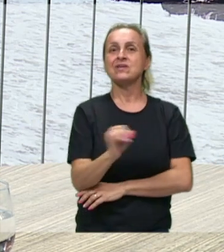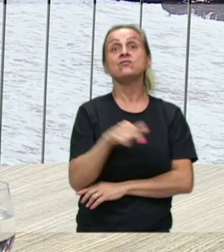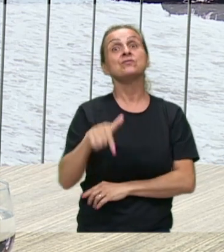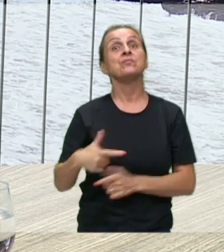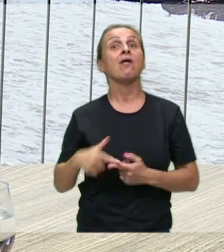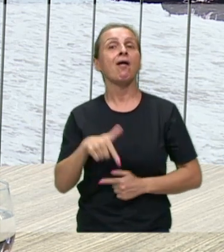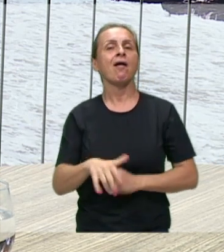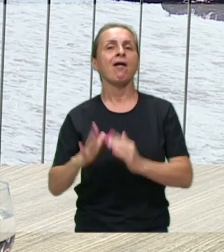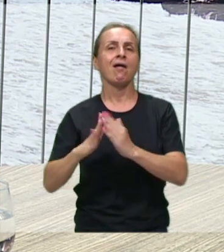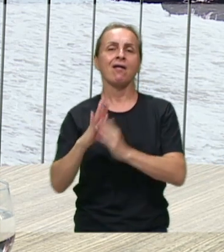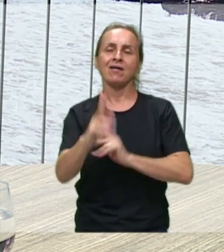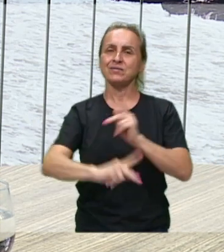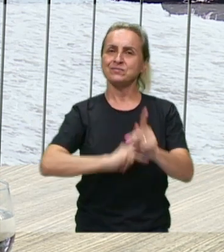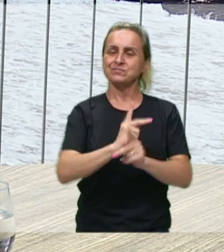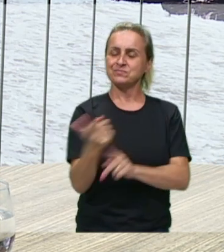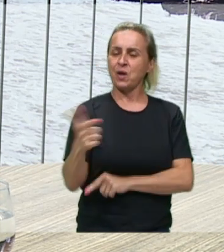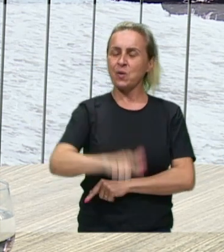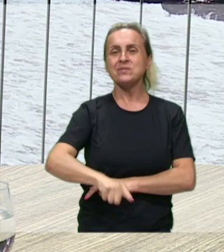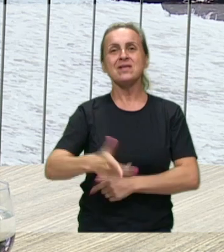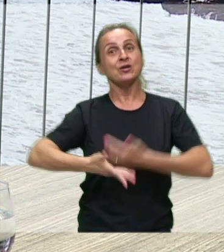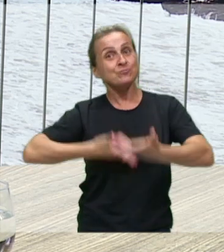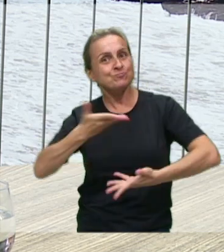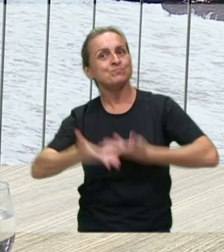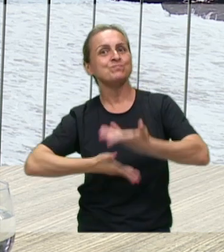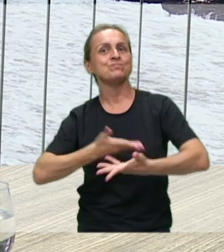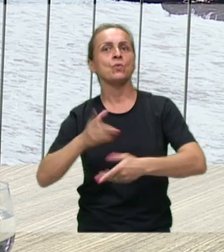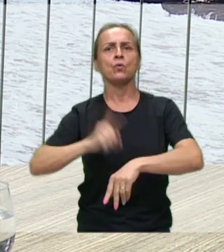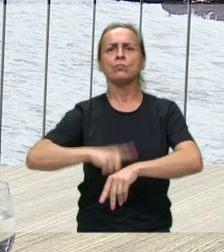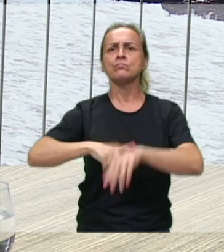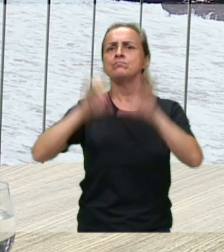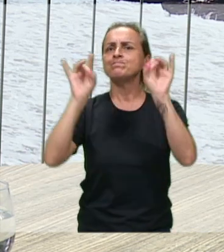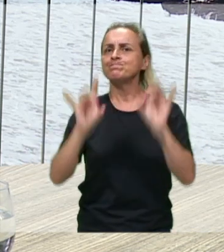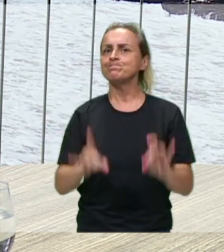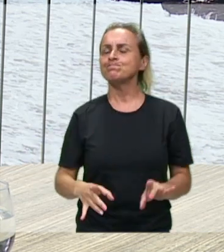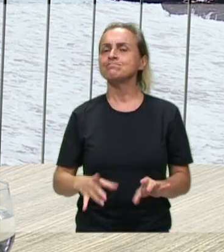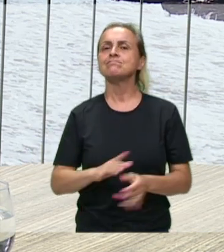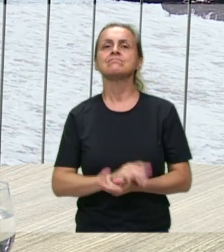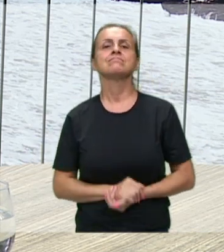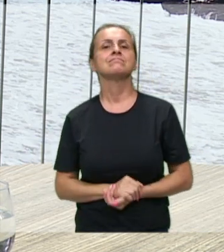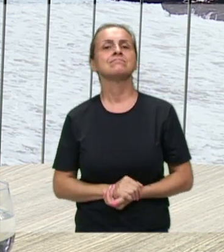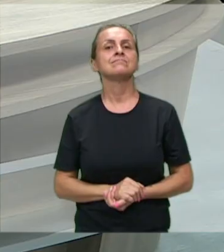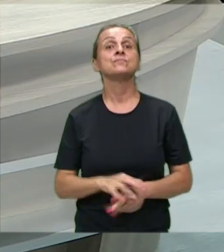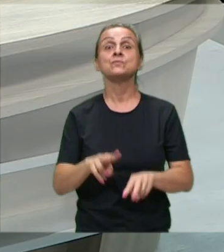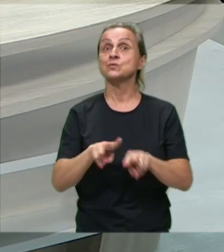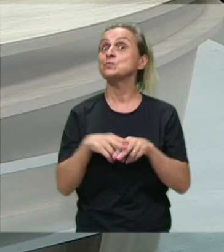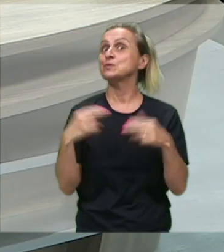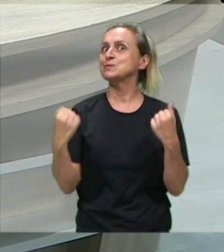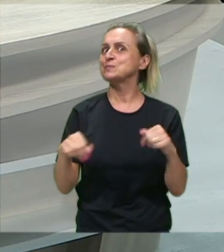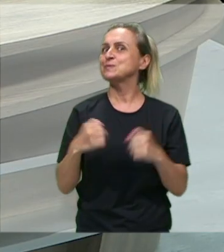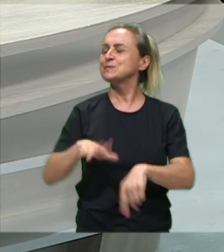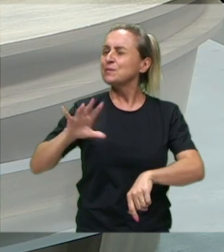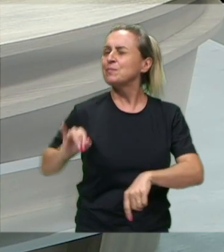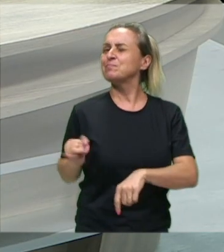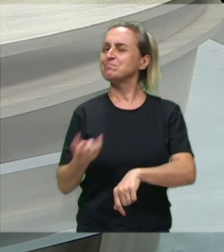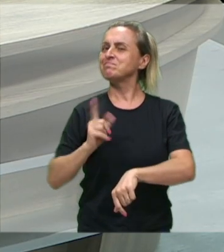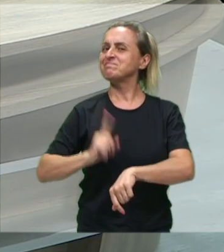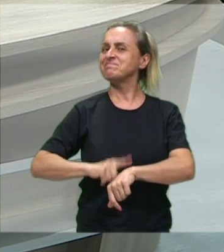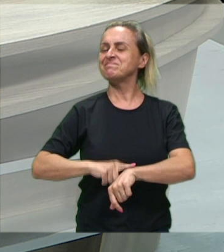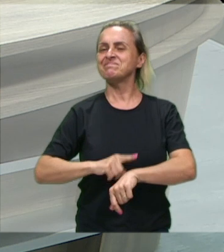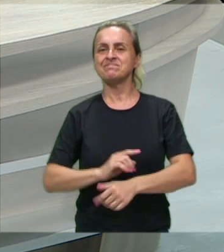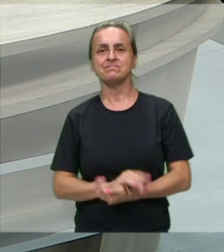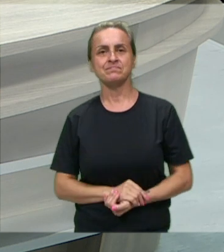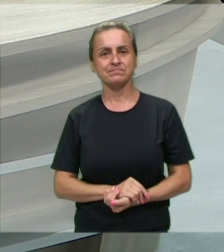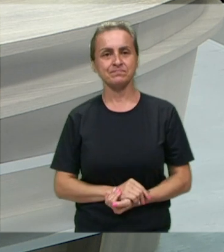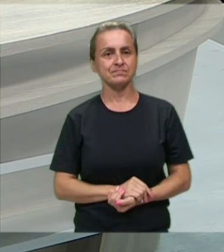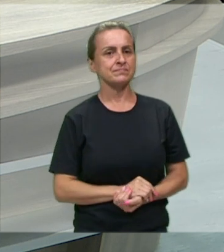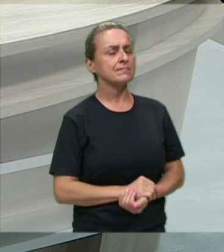e aqui a gente consegue compartilhar grandes momentos. Então, por isso que a gente não pode perder um momento tão especial como esse. E sempre,